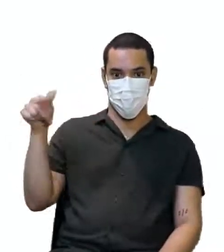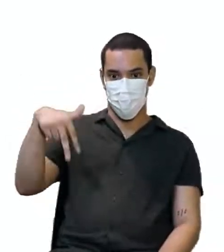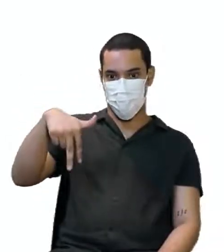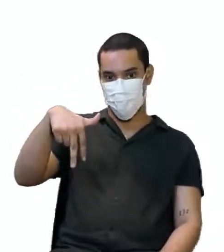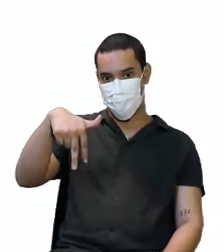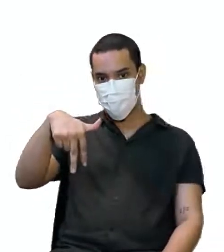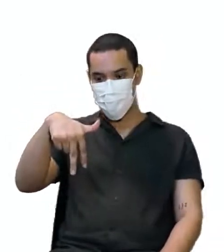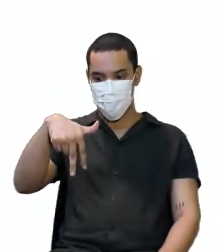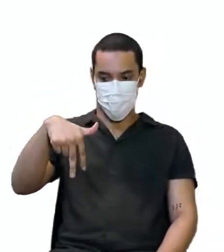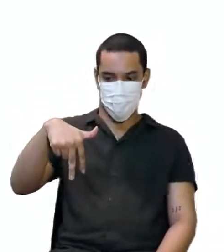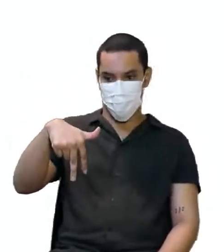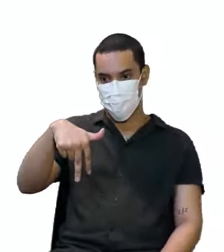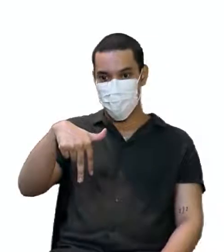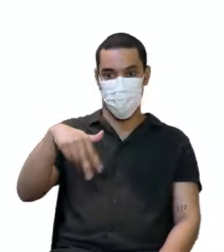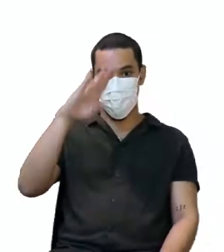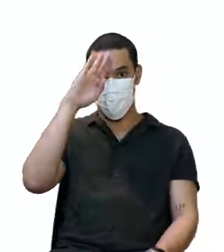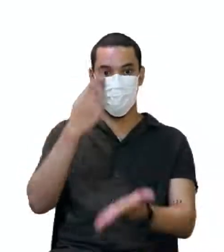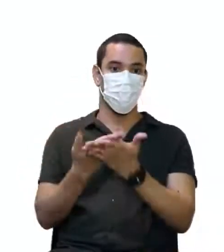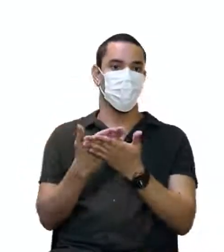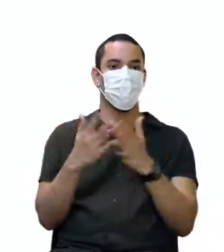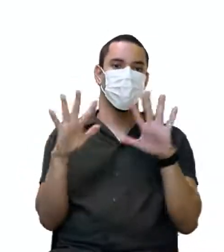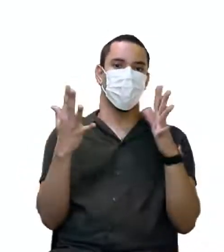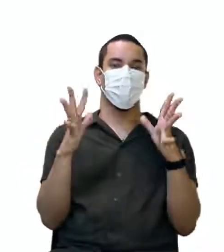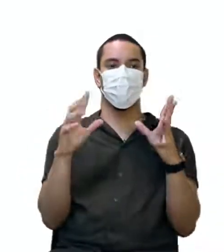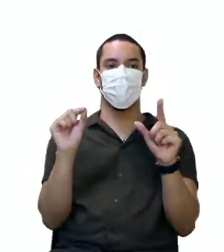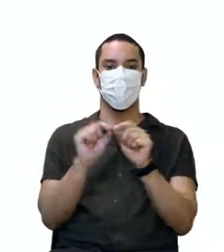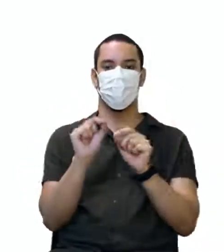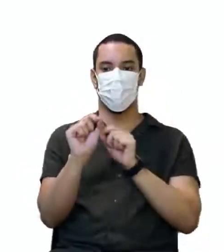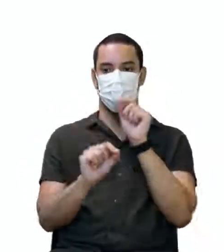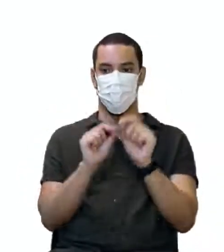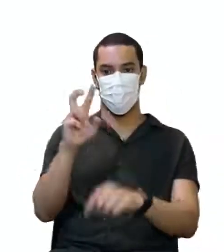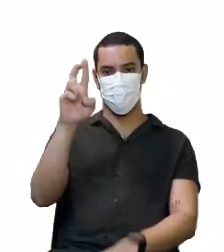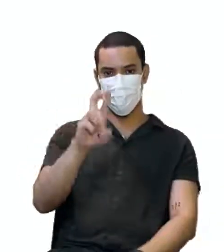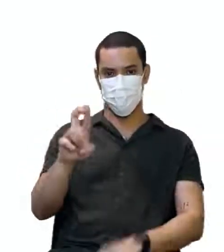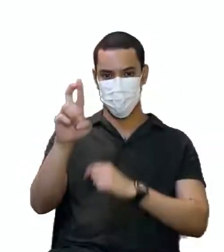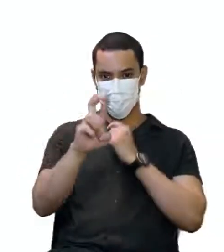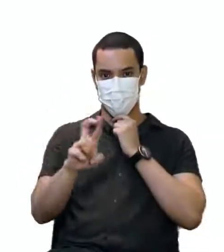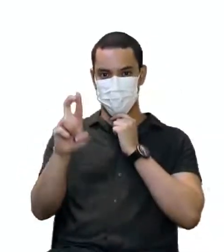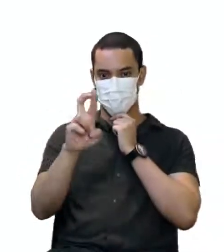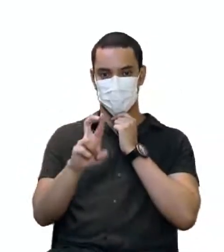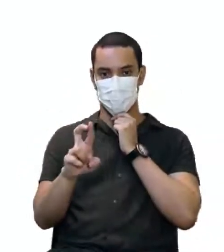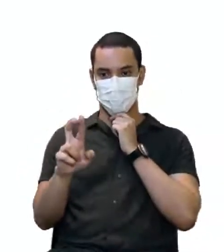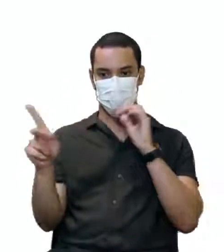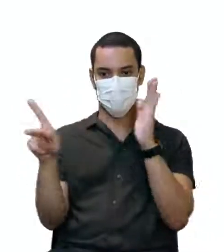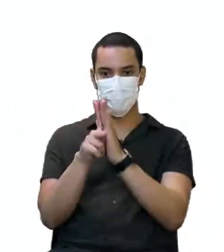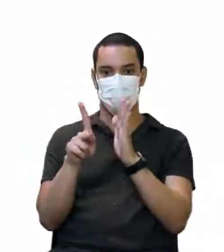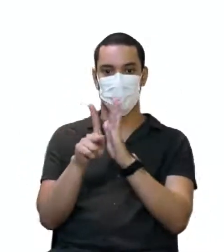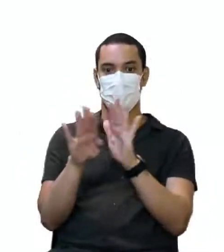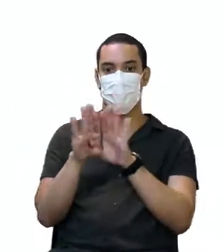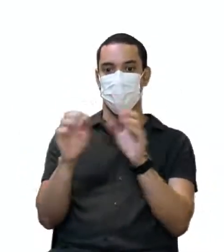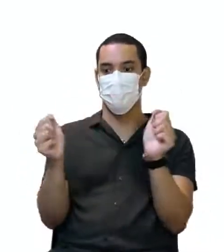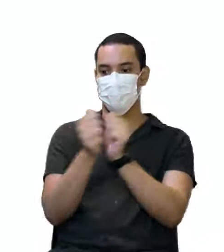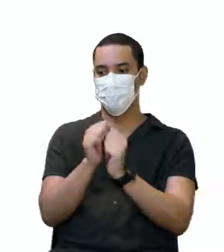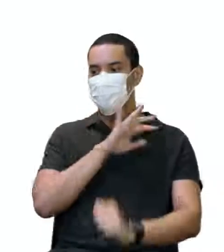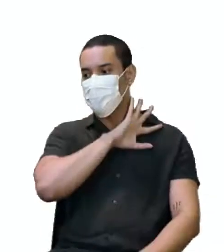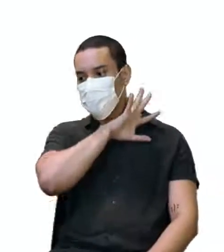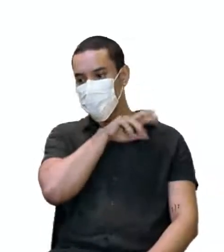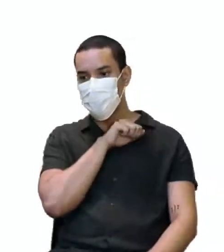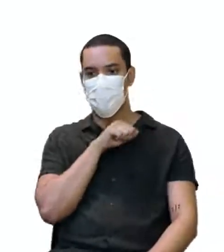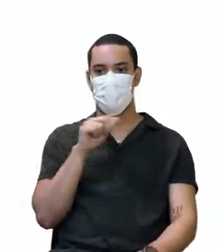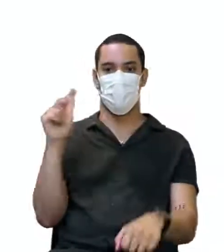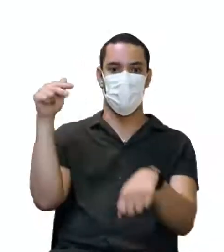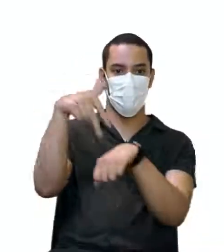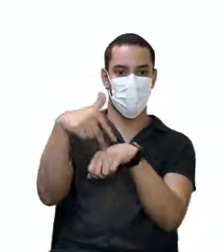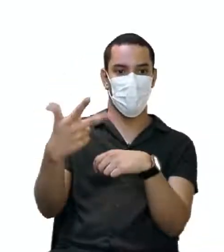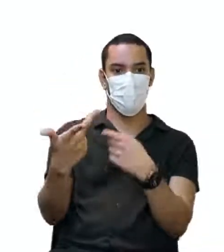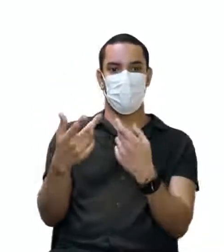ereta, né, que acredita-se que foi uma questão de observação dos seus predadores e do espaço que eles estavam ali para ocupar,